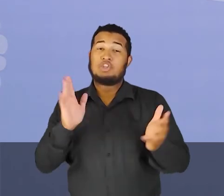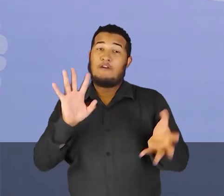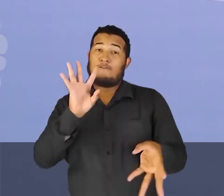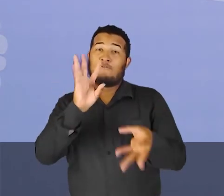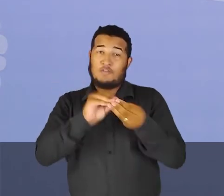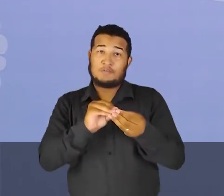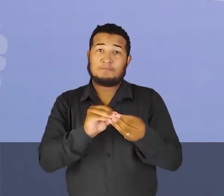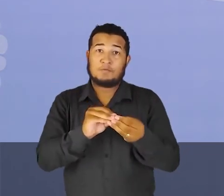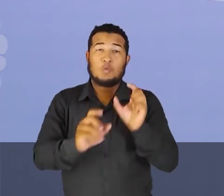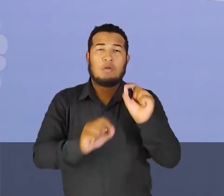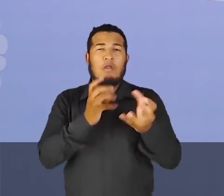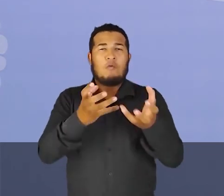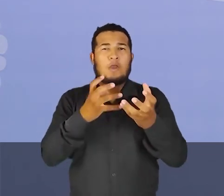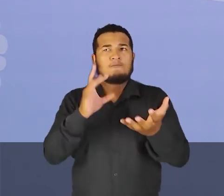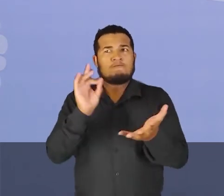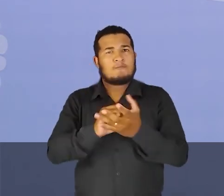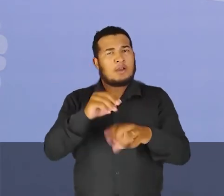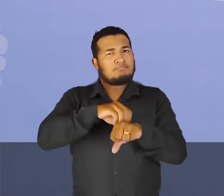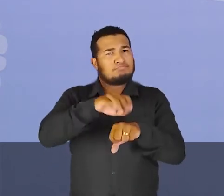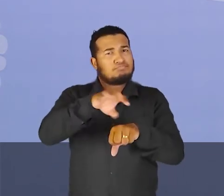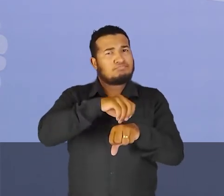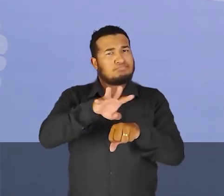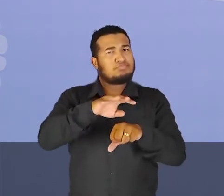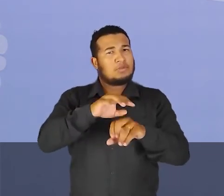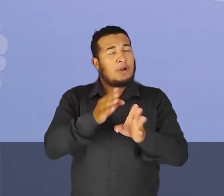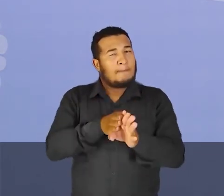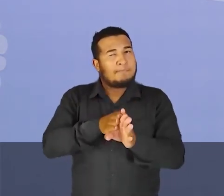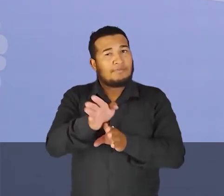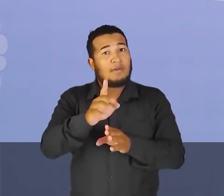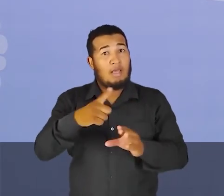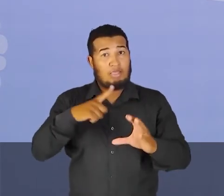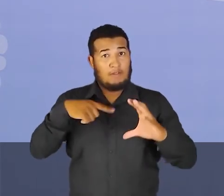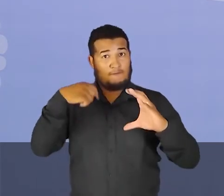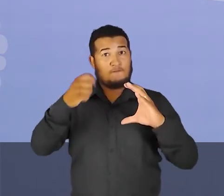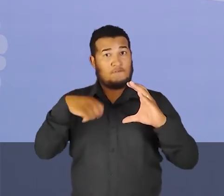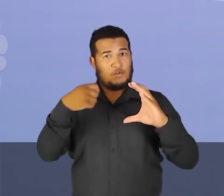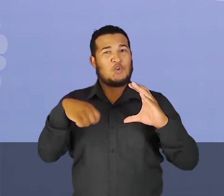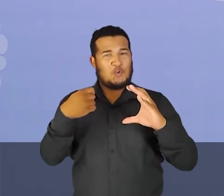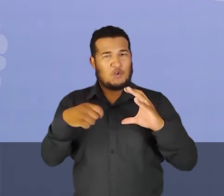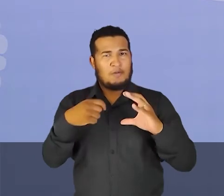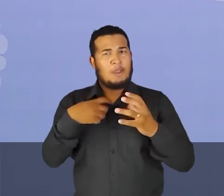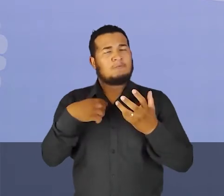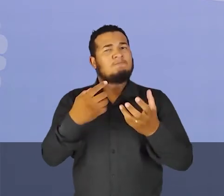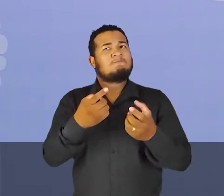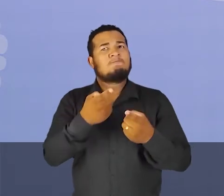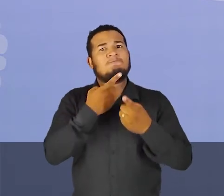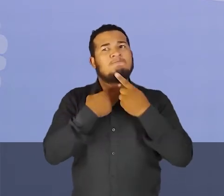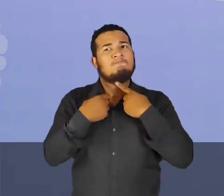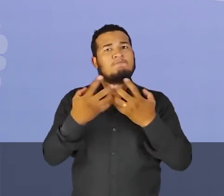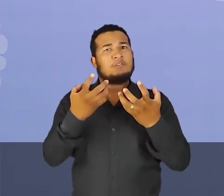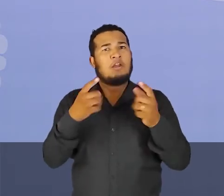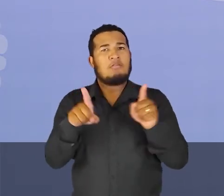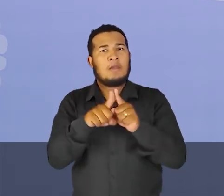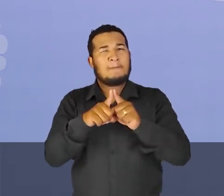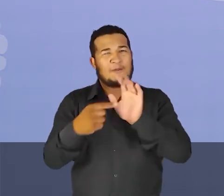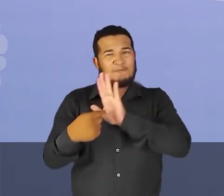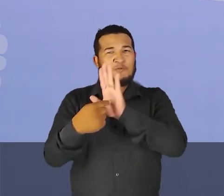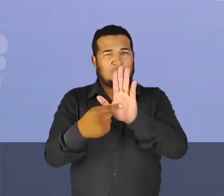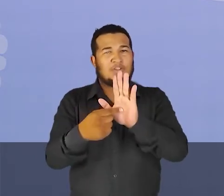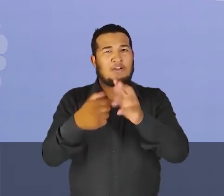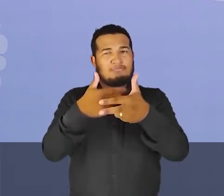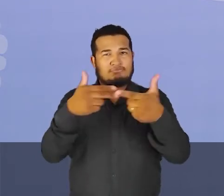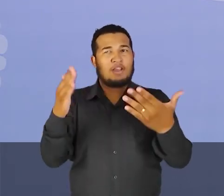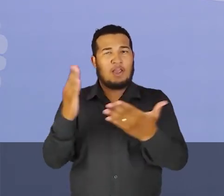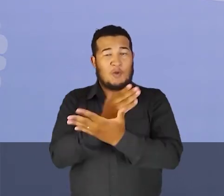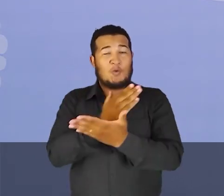nós finalizarmos, gostaria de fazer, na verdade, uma indicação para vocês. Tem um filme, né, que eu gostaria até de